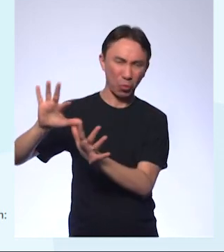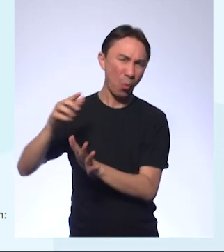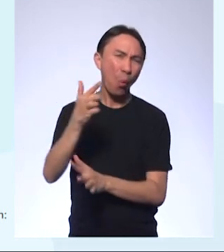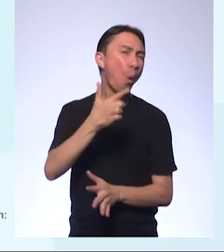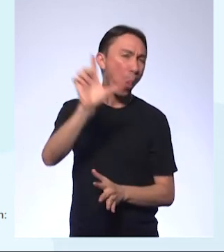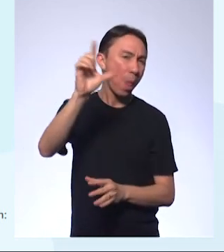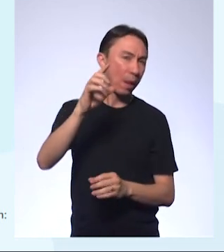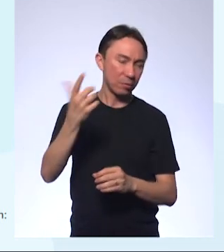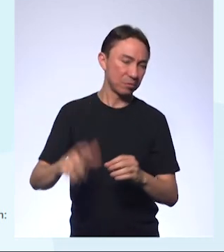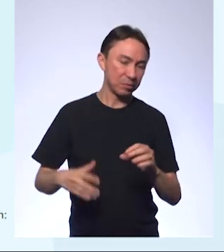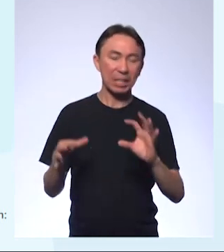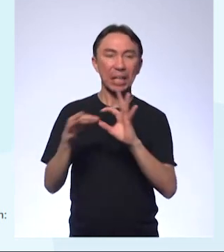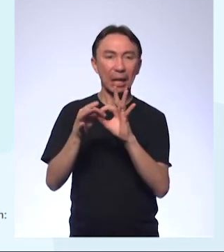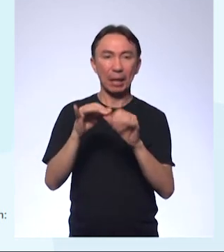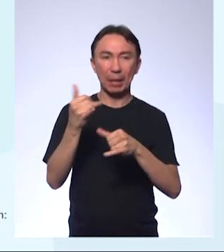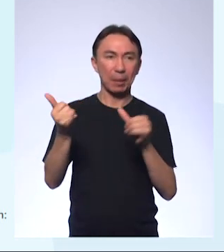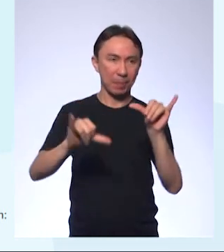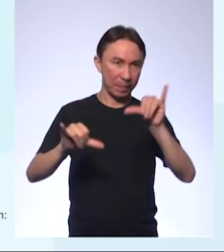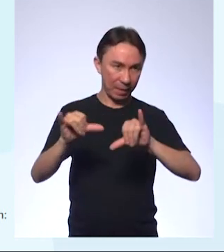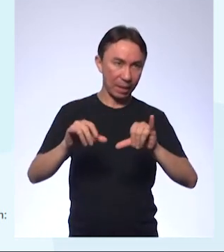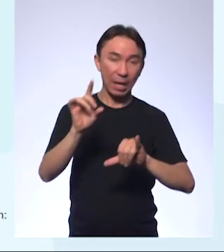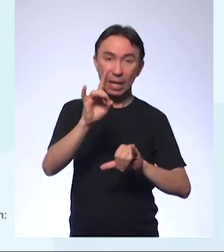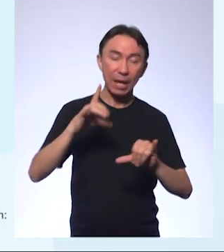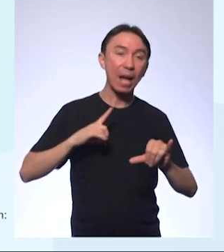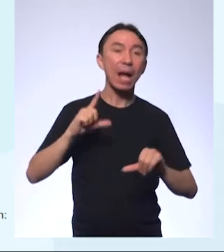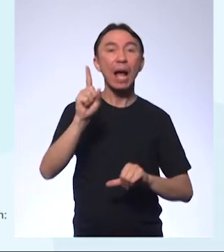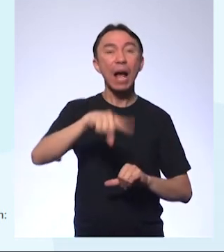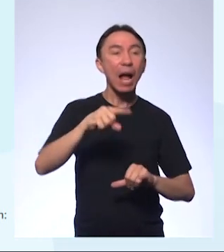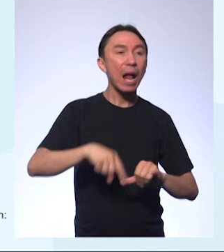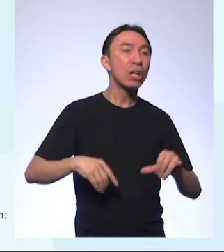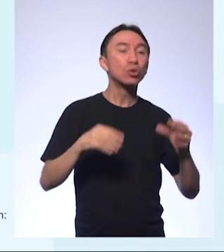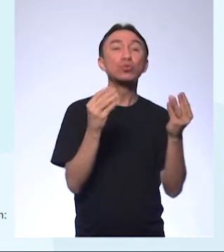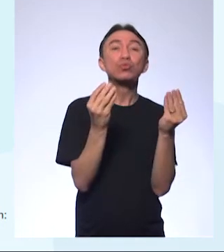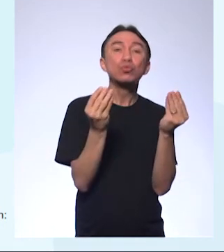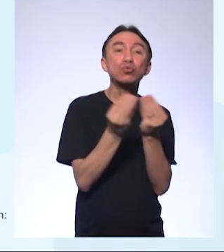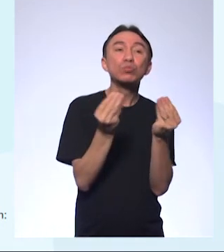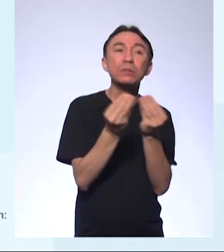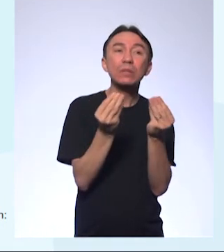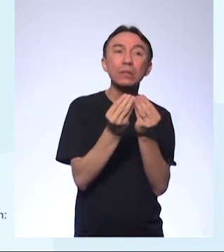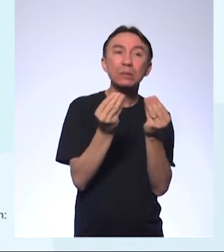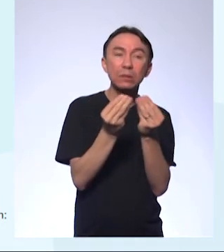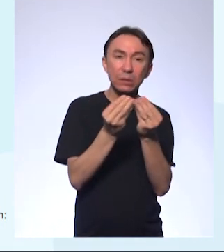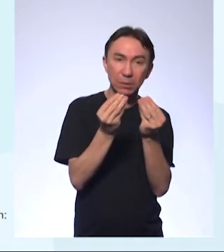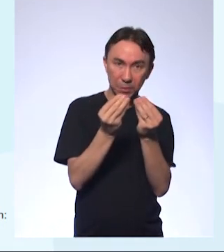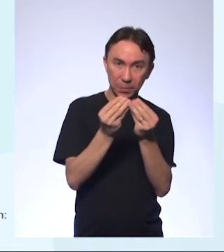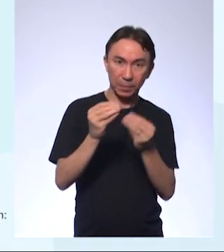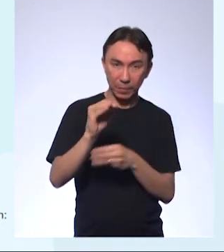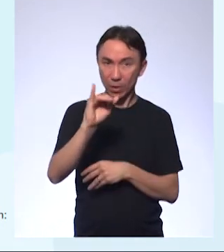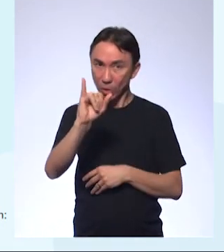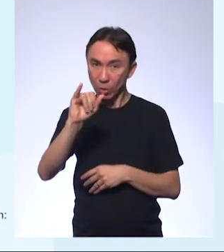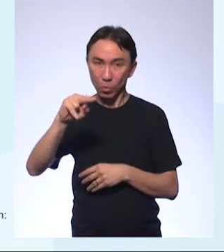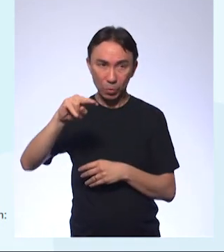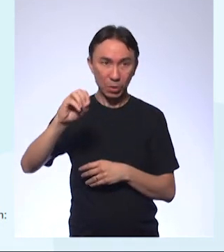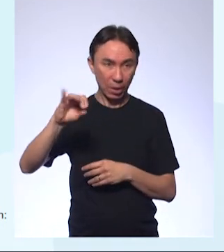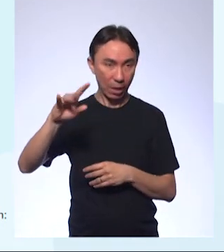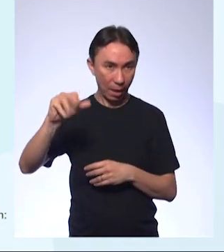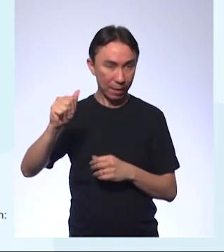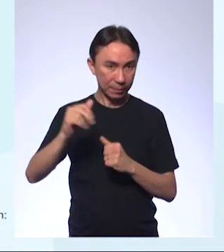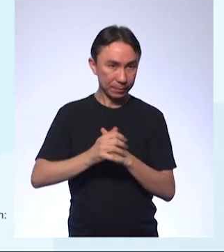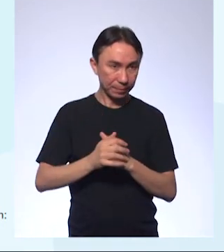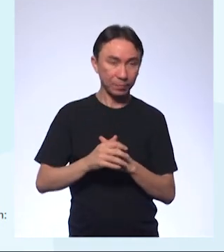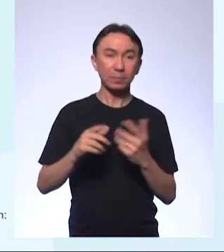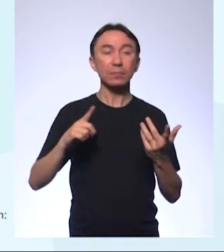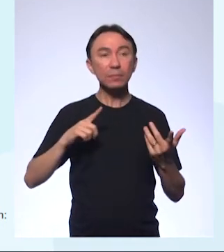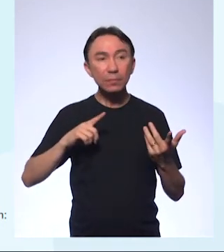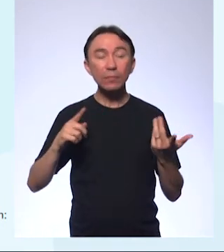química. Aqui, então, são substâncias iônicas. Então, substâncias ou compostos iônicos referem-se à união entre íons, cátion e ânion, através das forças